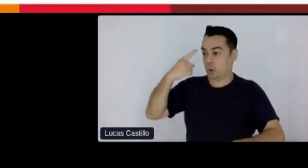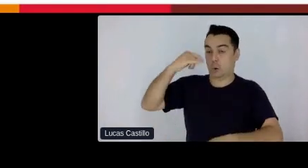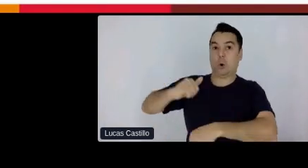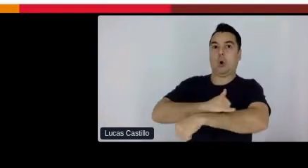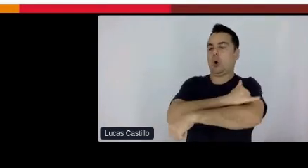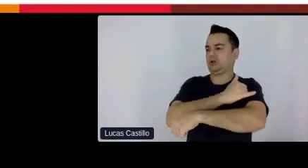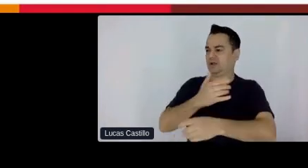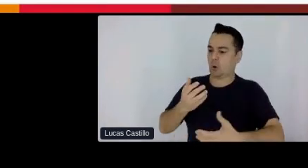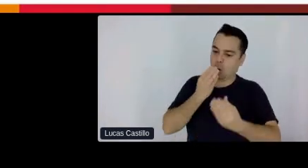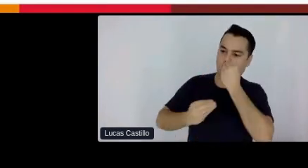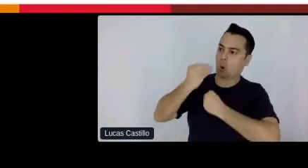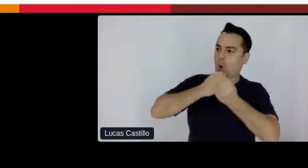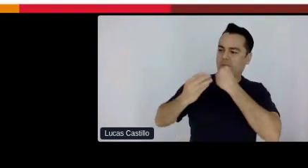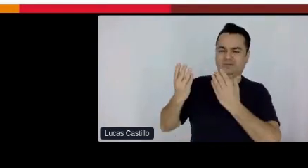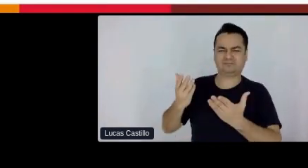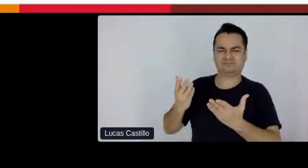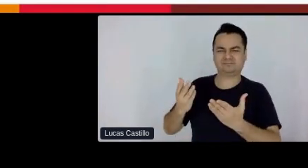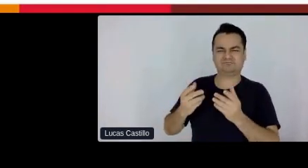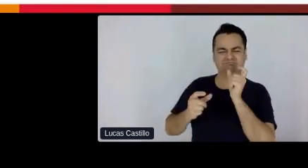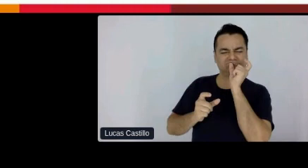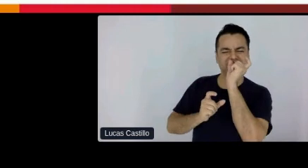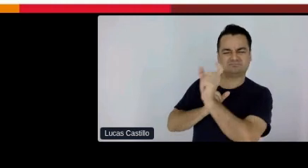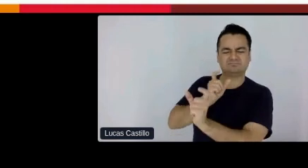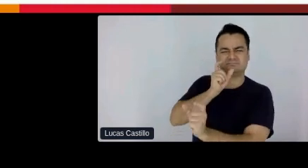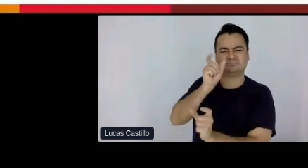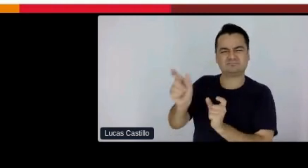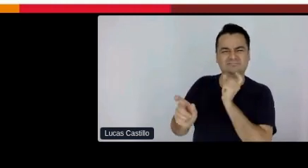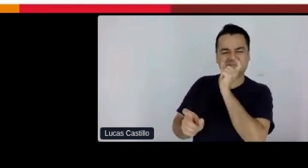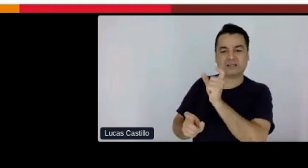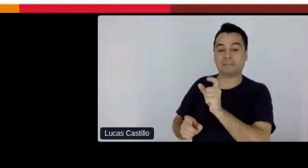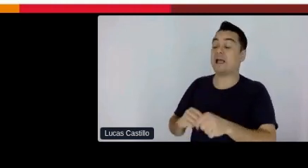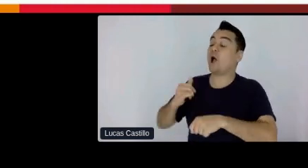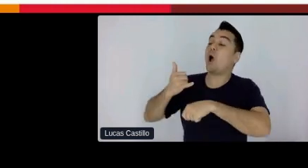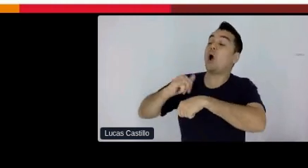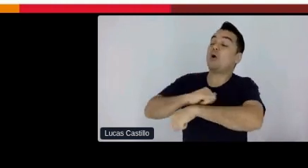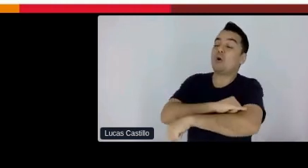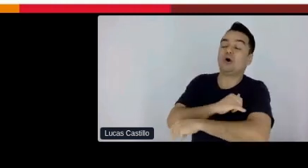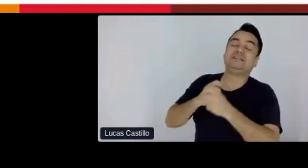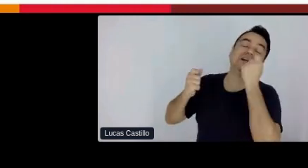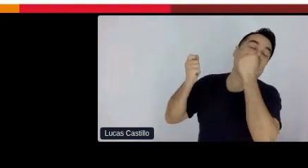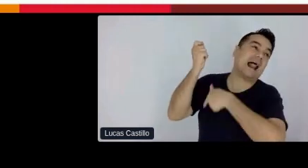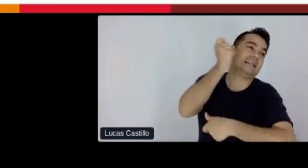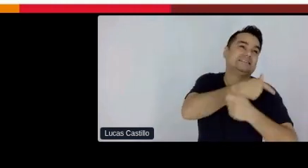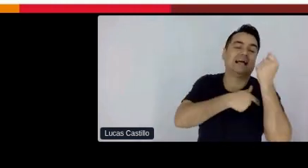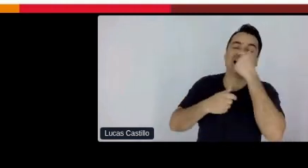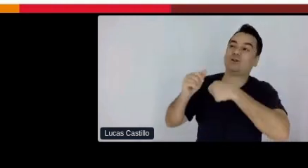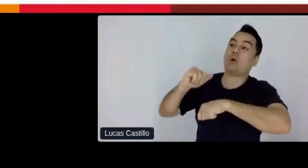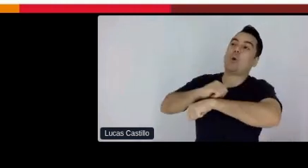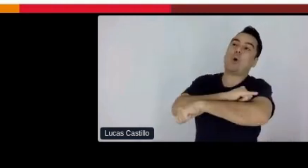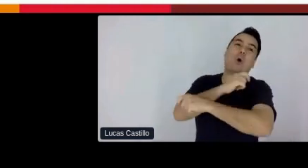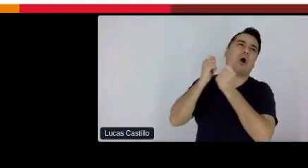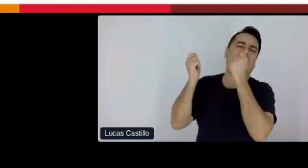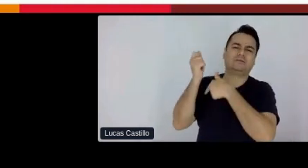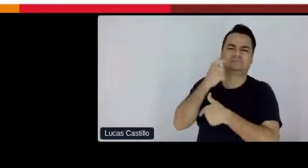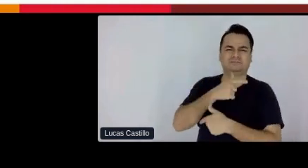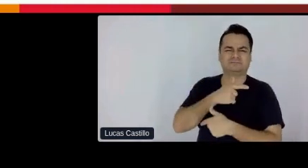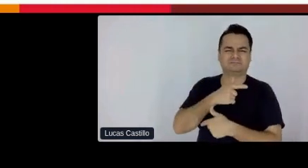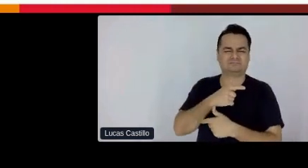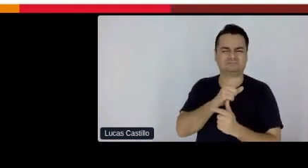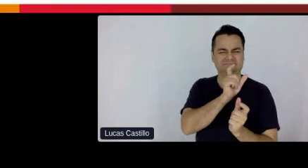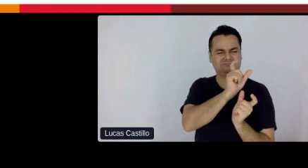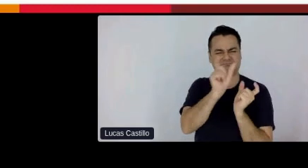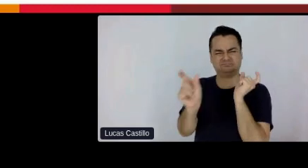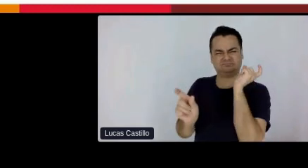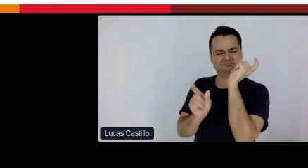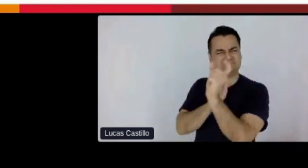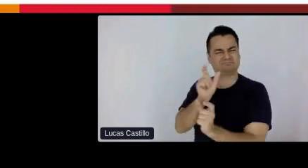como tanto, né? Então, assim, todo gordinho é engraçado. Quem nunca ouviu isso, gente? Nem todo gordinho é engraçado e tá tudo